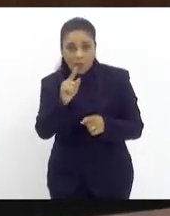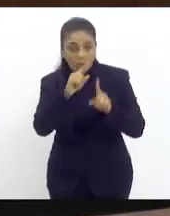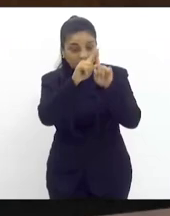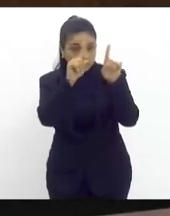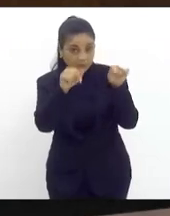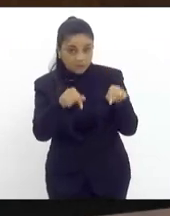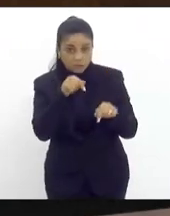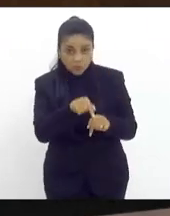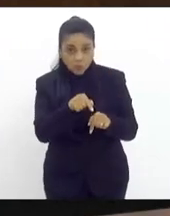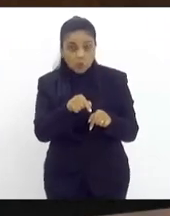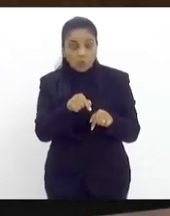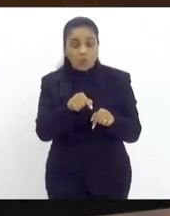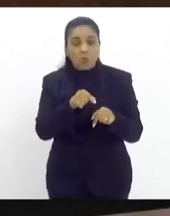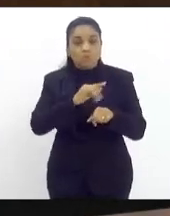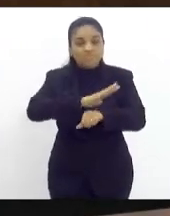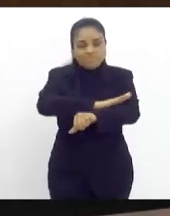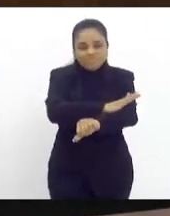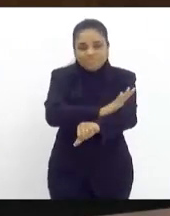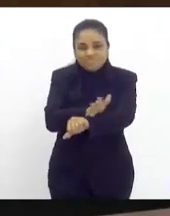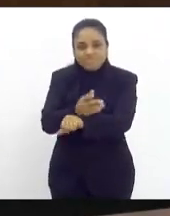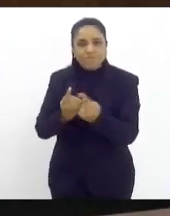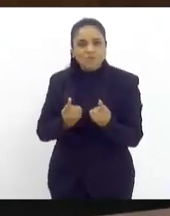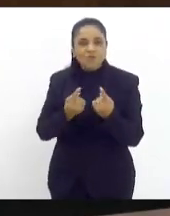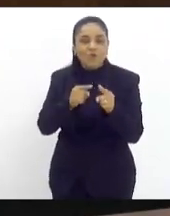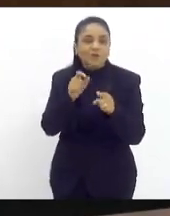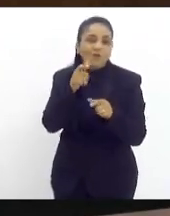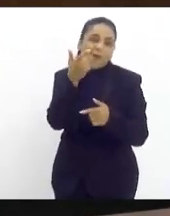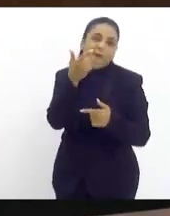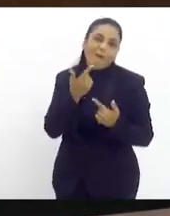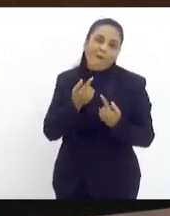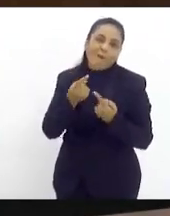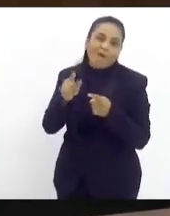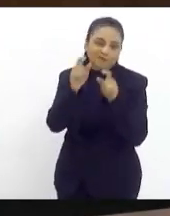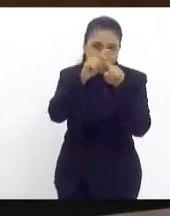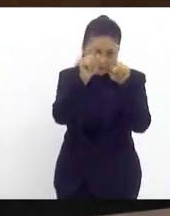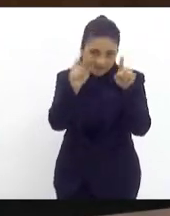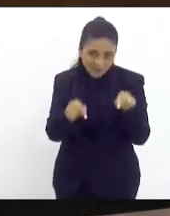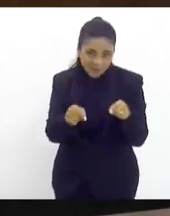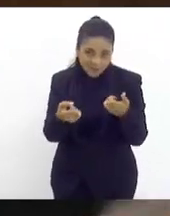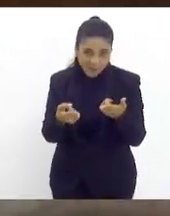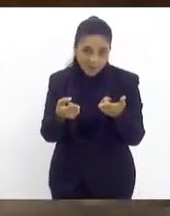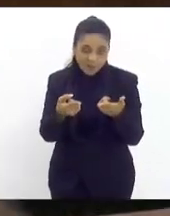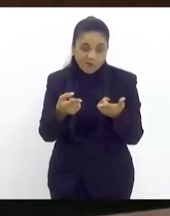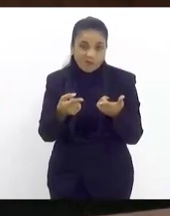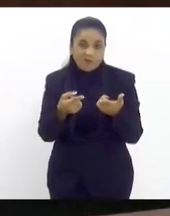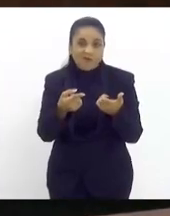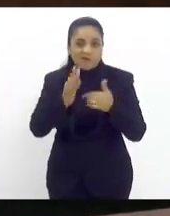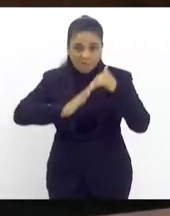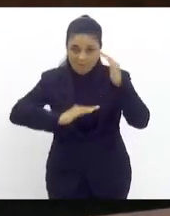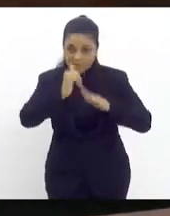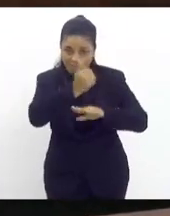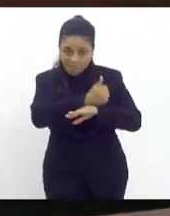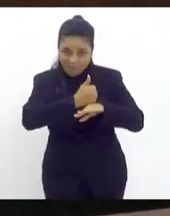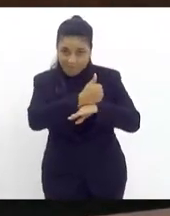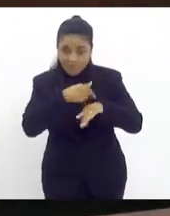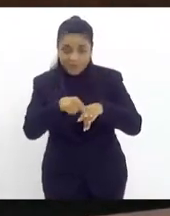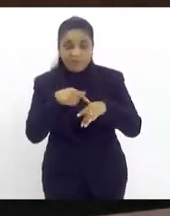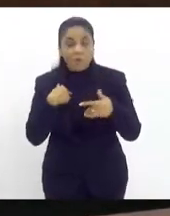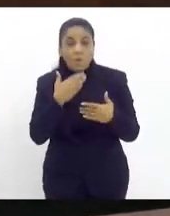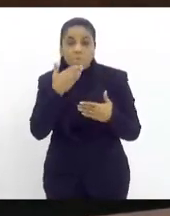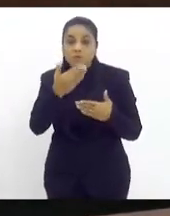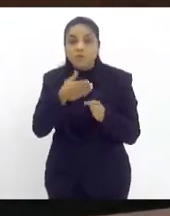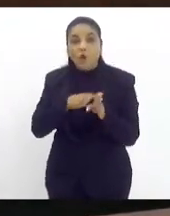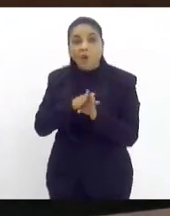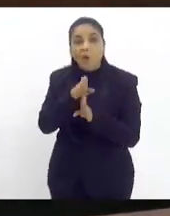de maneira racista um outro servidor e que naquele momento foi pedir inclusive orientação